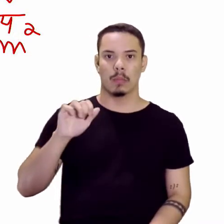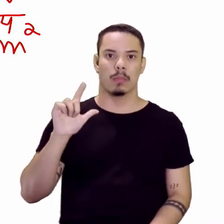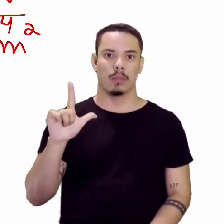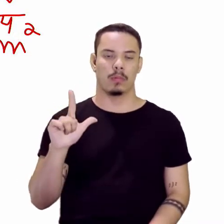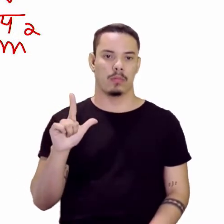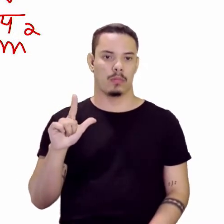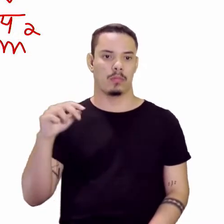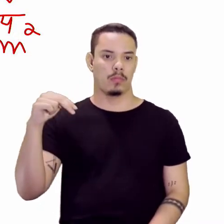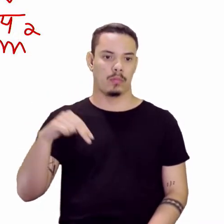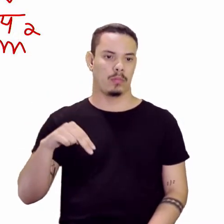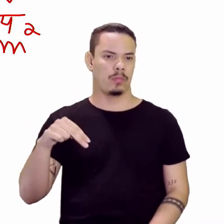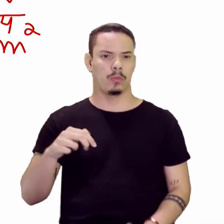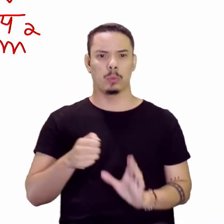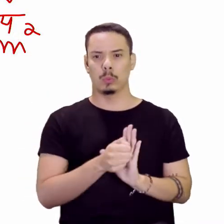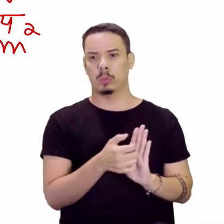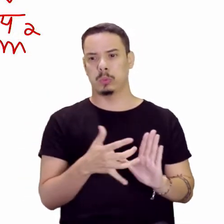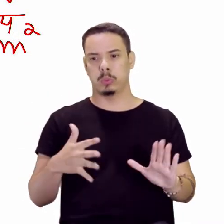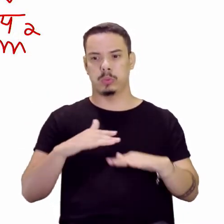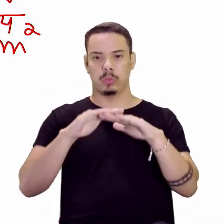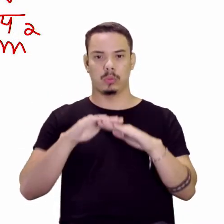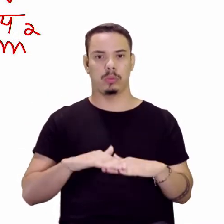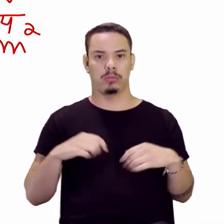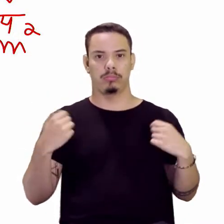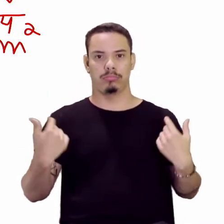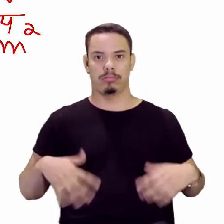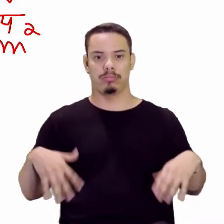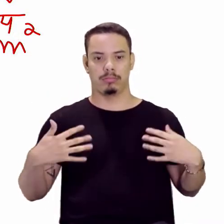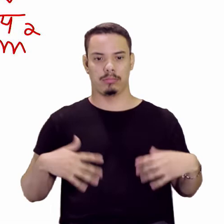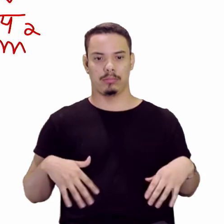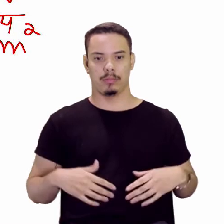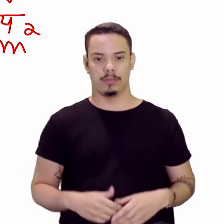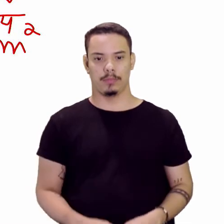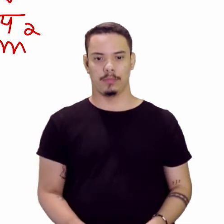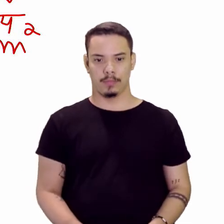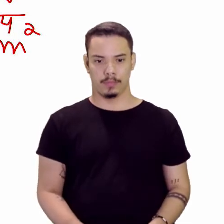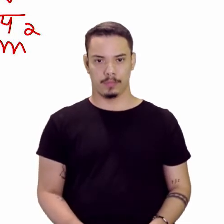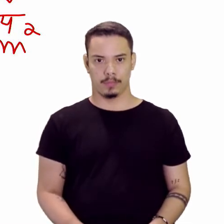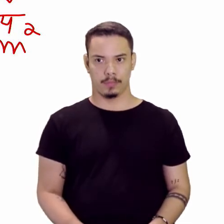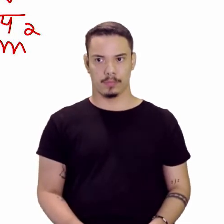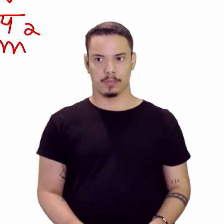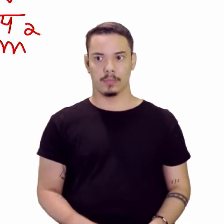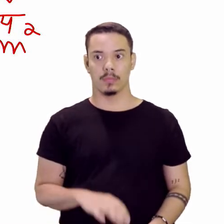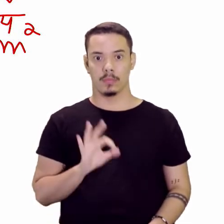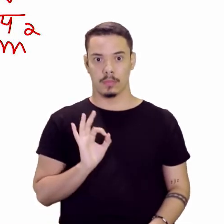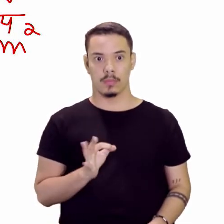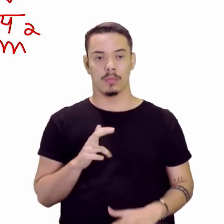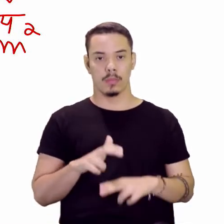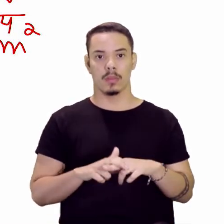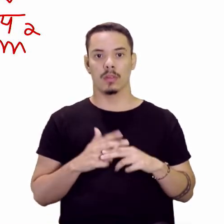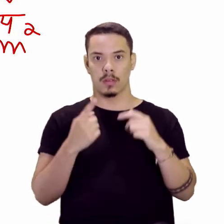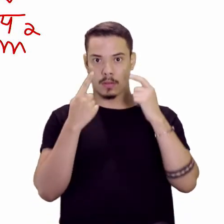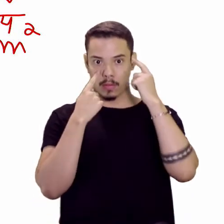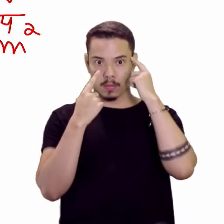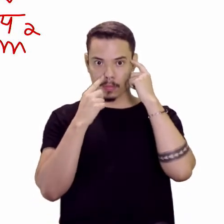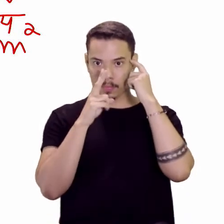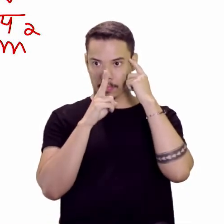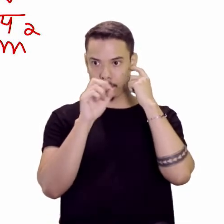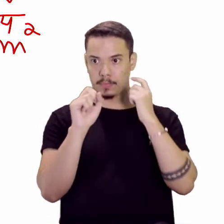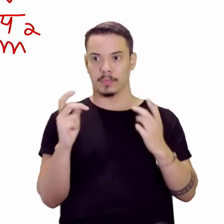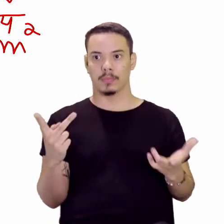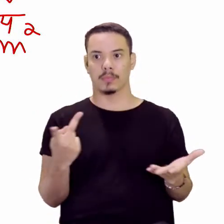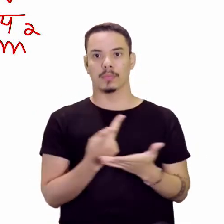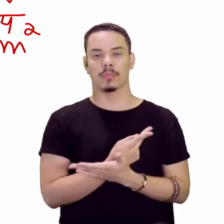quadrado. É uma pressão bem... Né? É uma pressão Não, grande aí, né? verdade. Dá para ver pela força que foi aplicada ali,